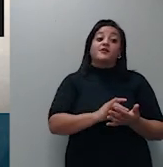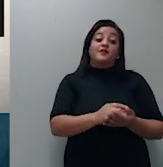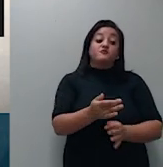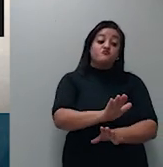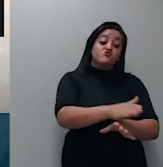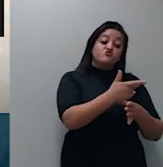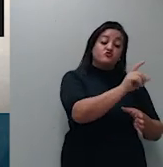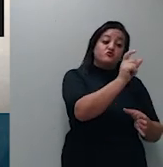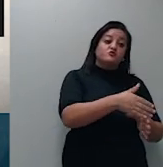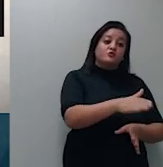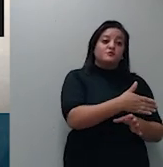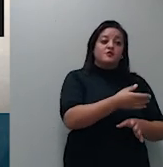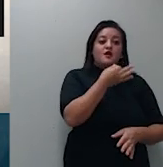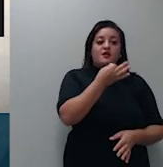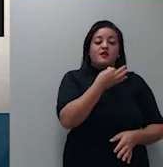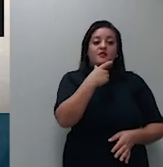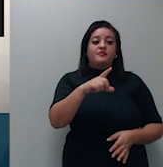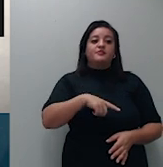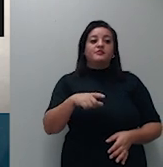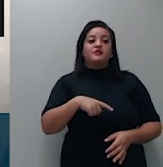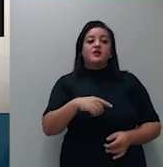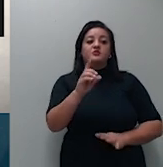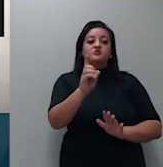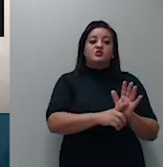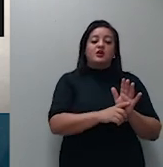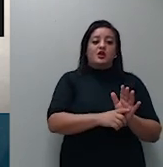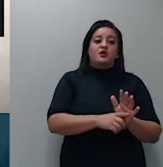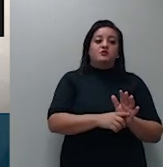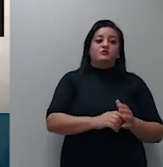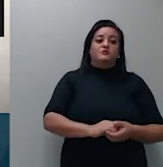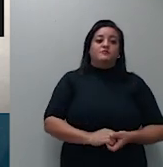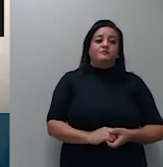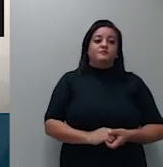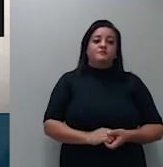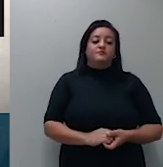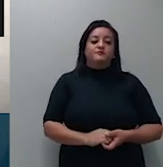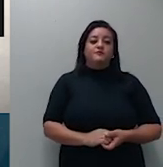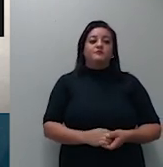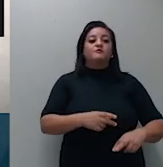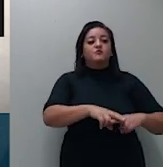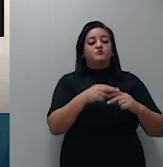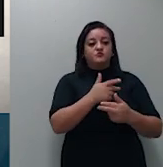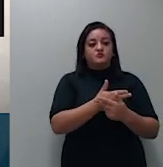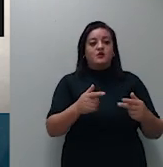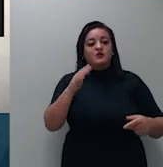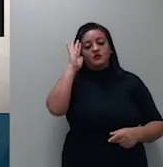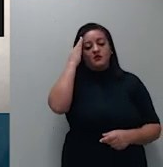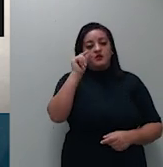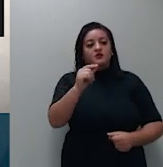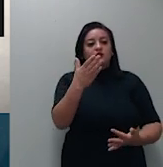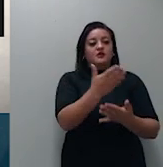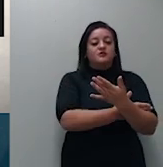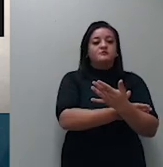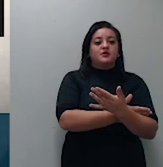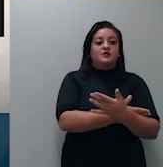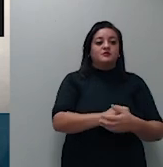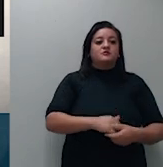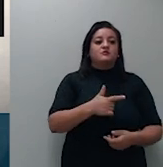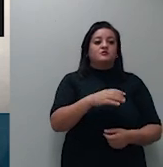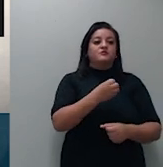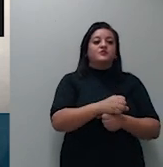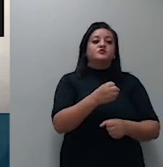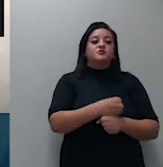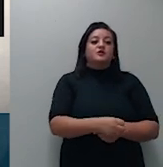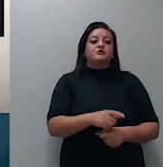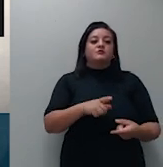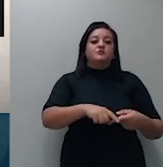exclusão de quem se alegra terceiro lesado e pelos mesmos motivos eu entendo que é prescrição é